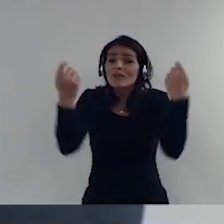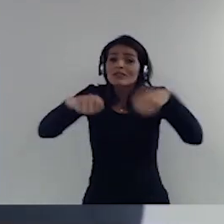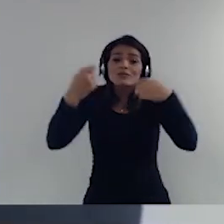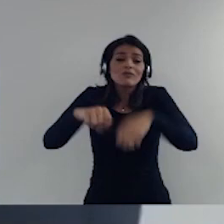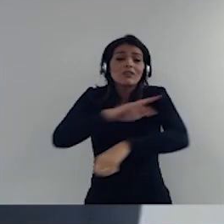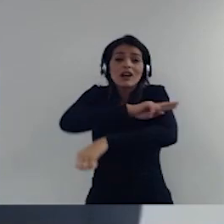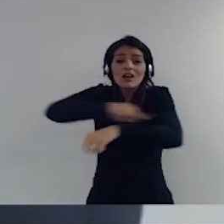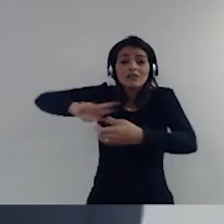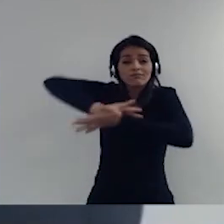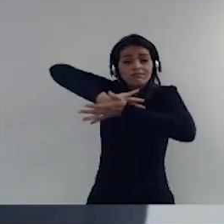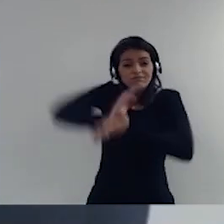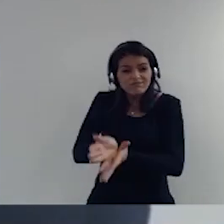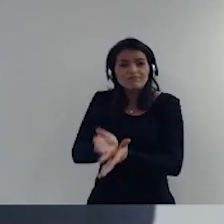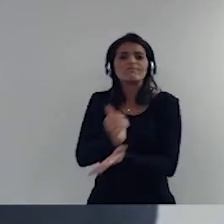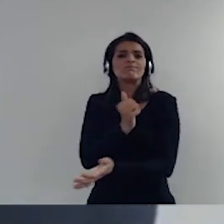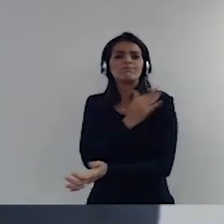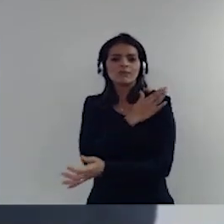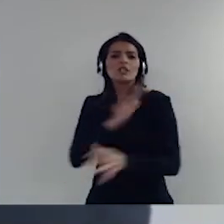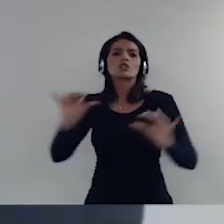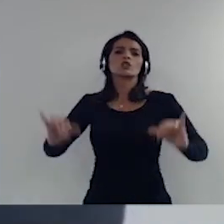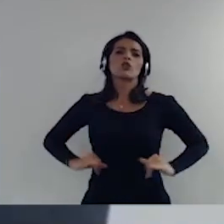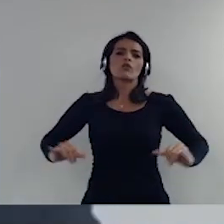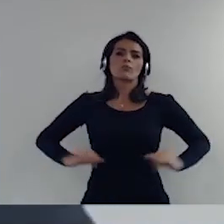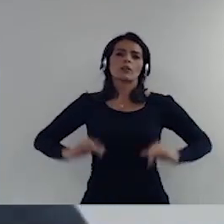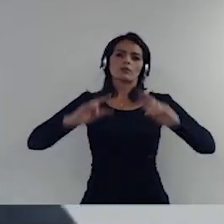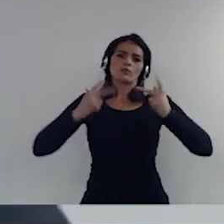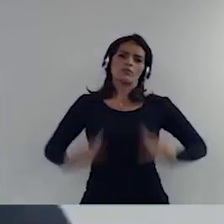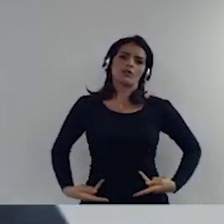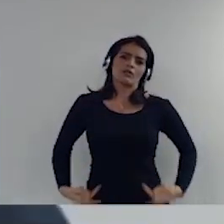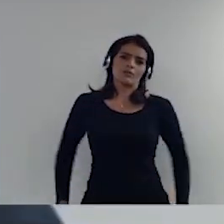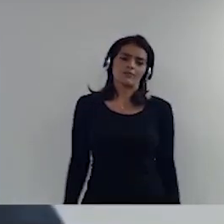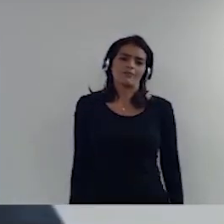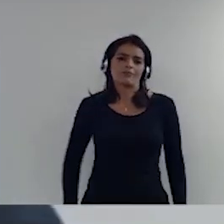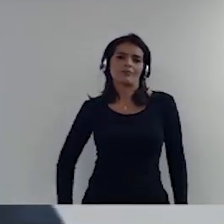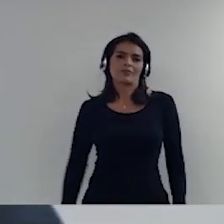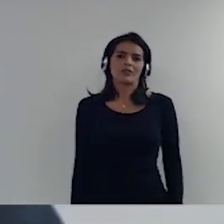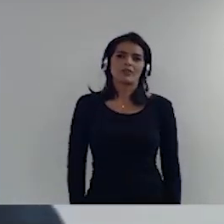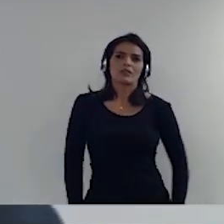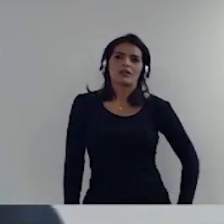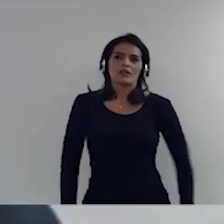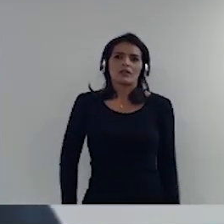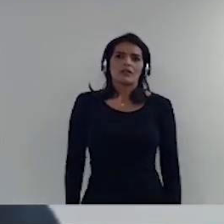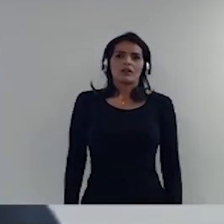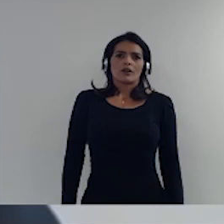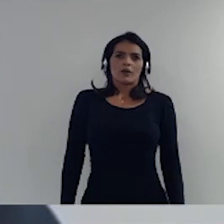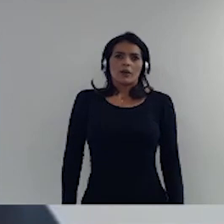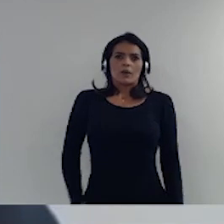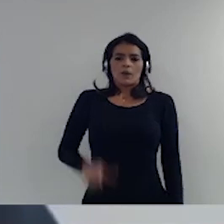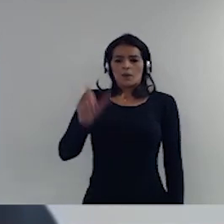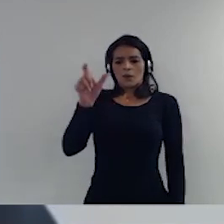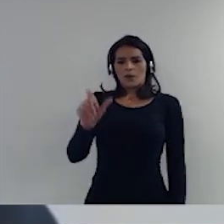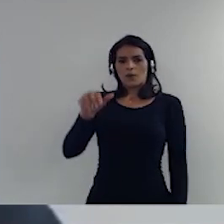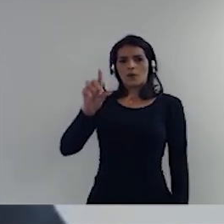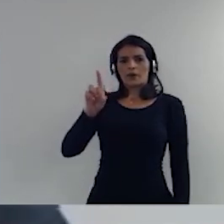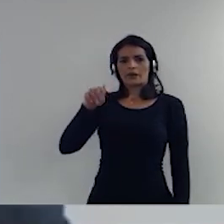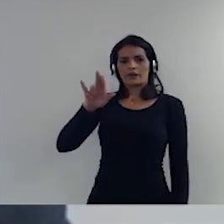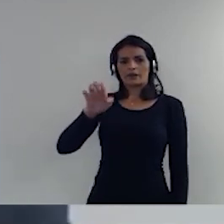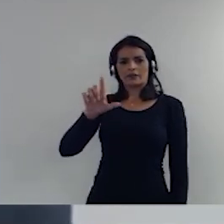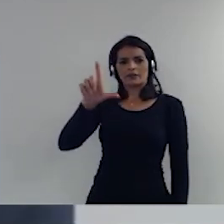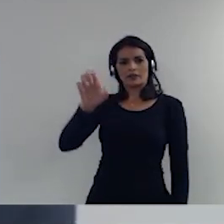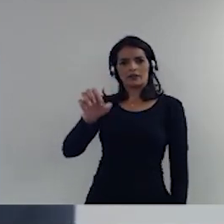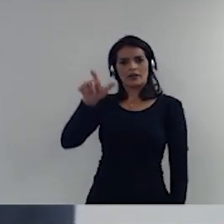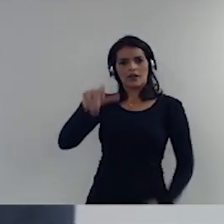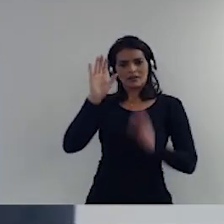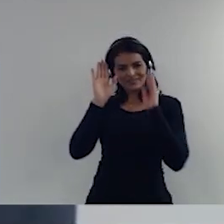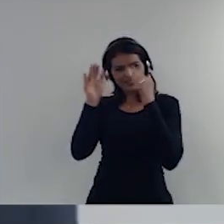racismo estrutural e sem falar sobre o sofrimento humano. E aí também vendo a fala da doutora Daniele sobre a centralidade